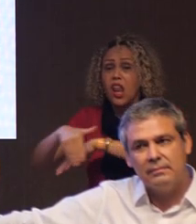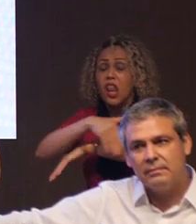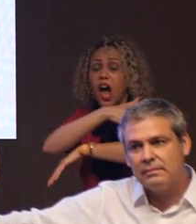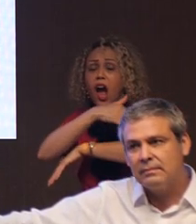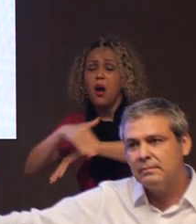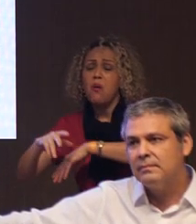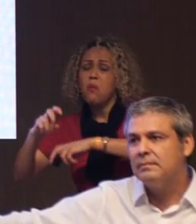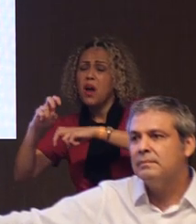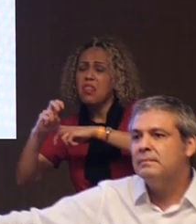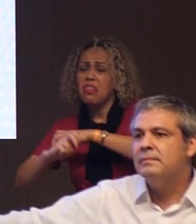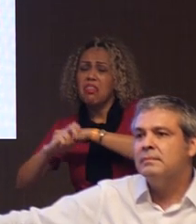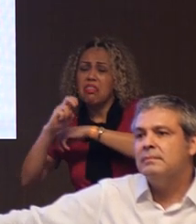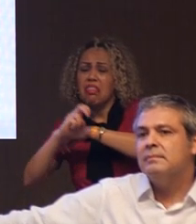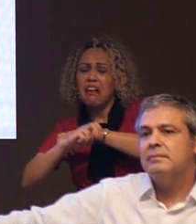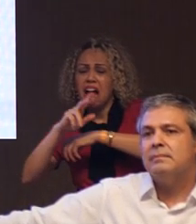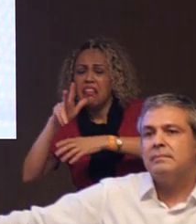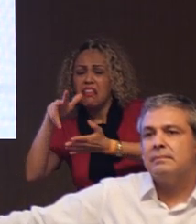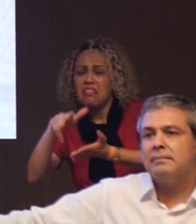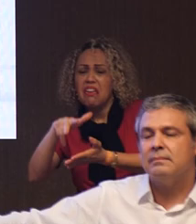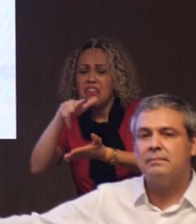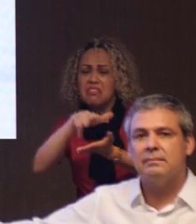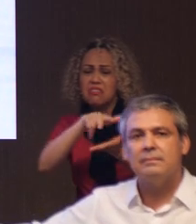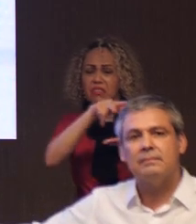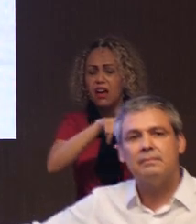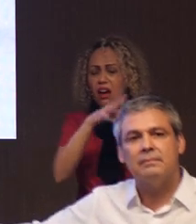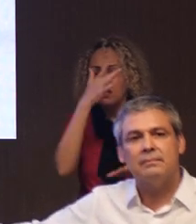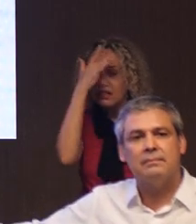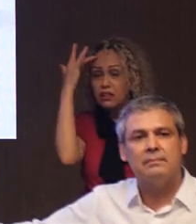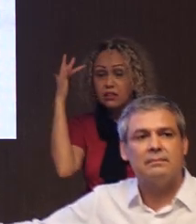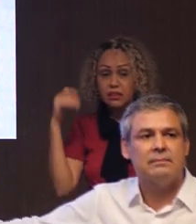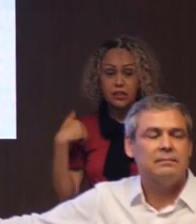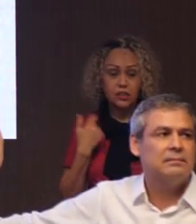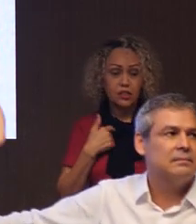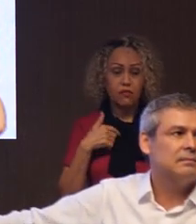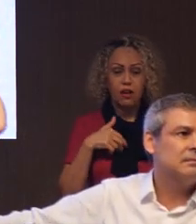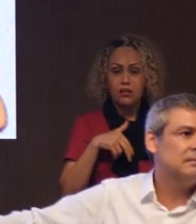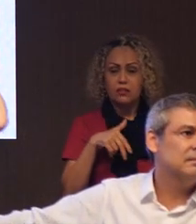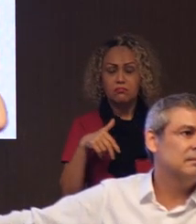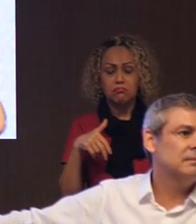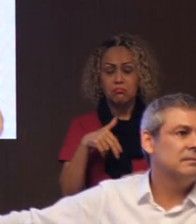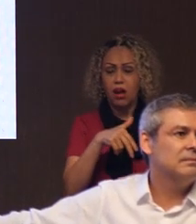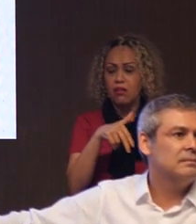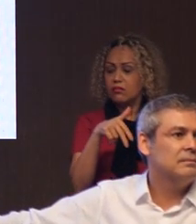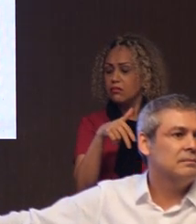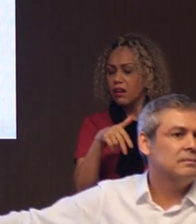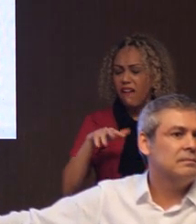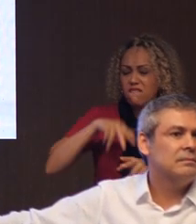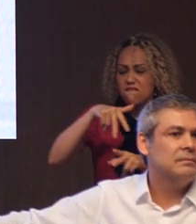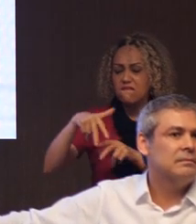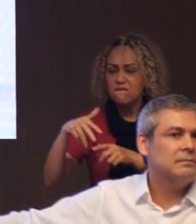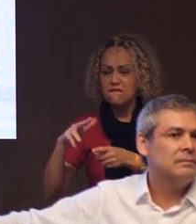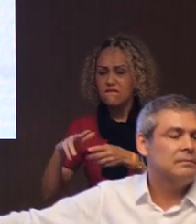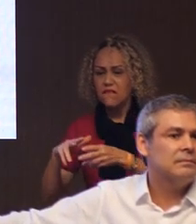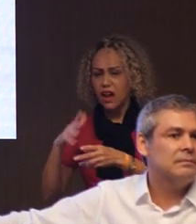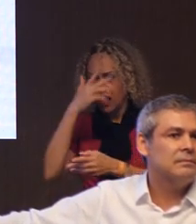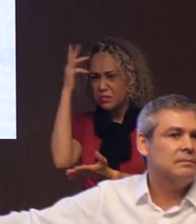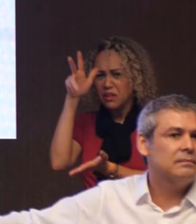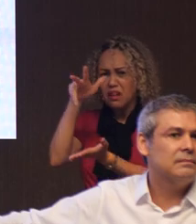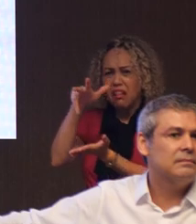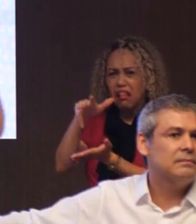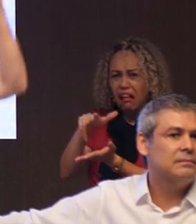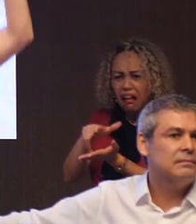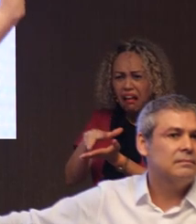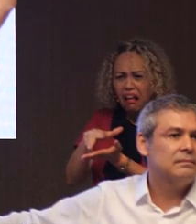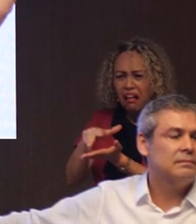seja criança, seja mulher. As nossas cidades são diferentes. Portanto, essa análise de conjuntura será diversa. Mas tenhamos